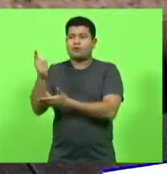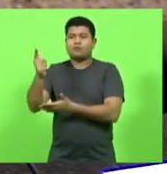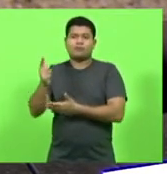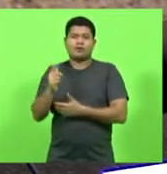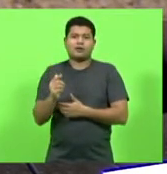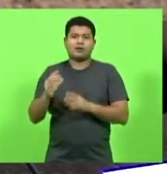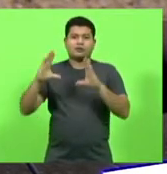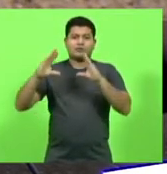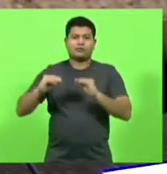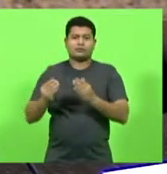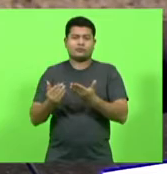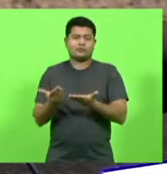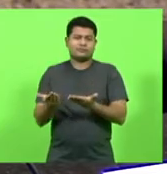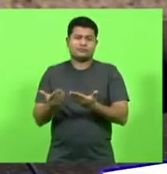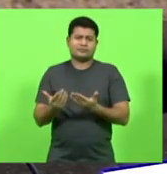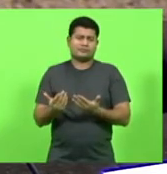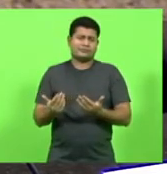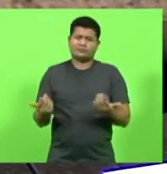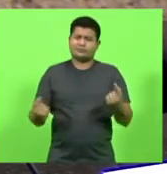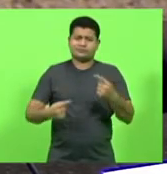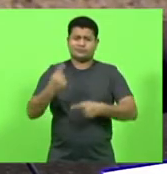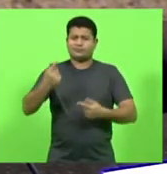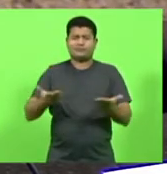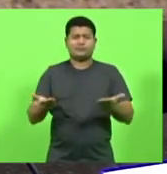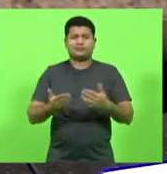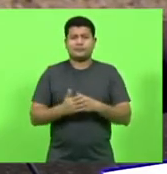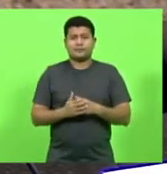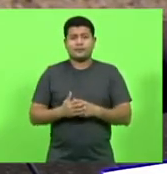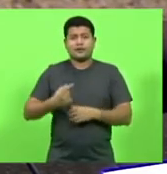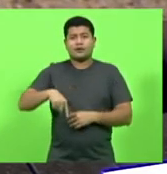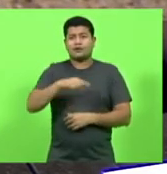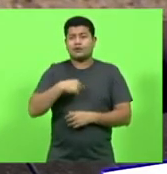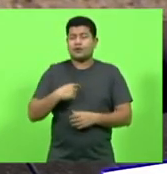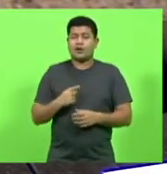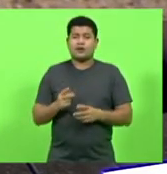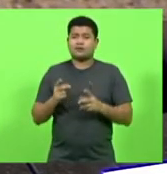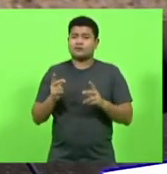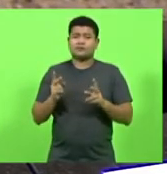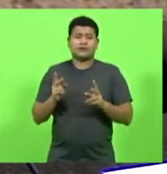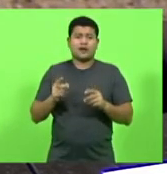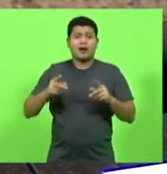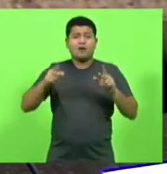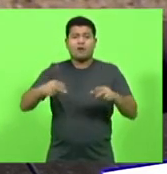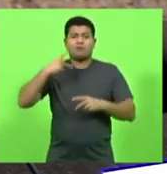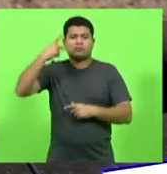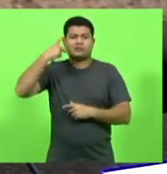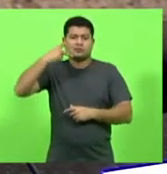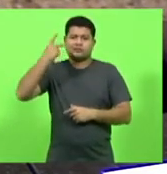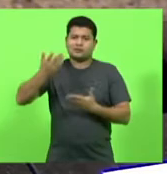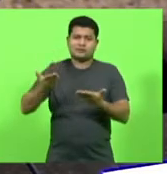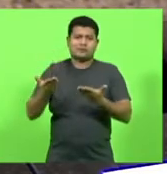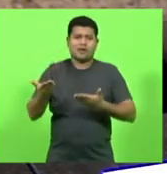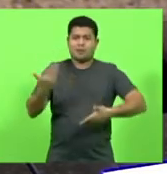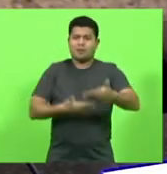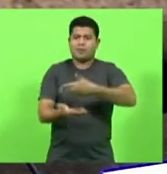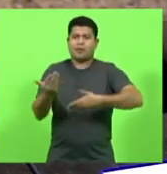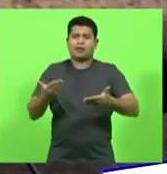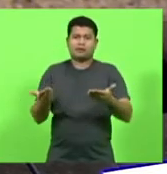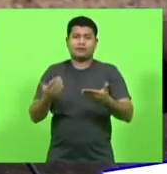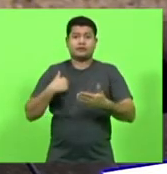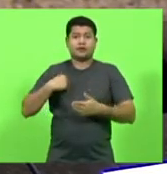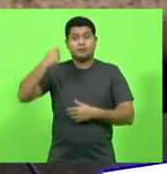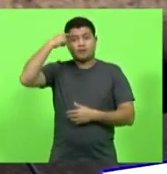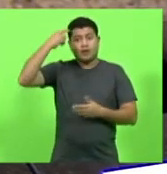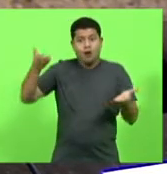Brasil, historicamente, lida com a política dessa forma. A gente vende a janta para comprar o almoço, a gente pensa apenas no dia de hoje, e aí, amanhã,